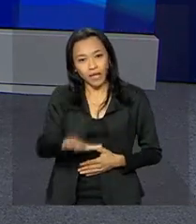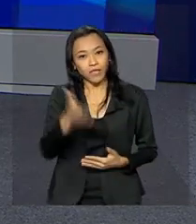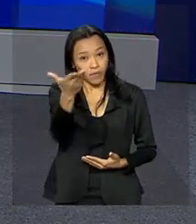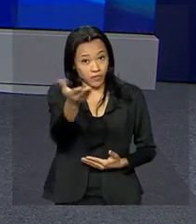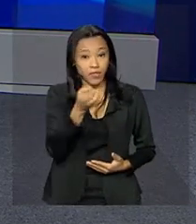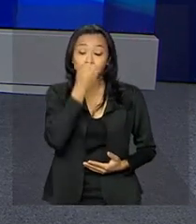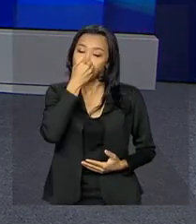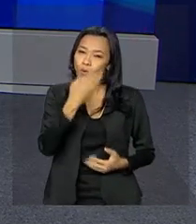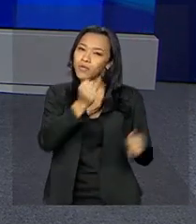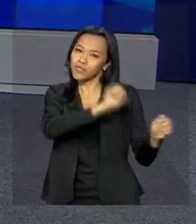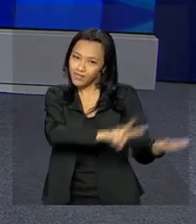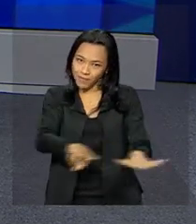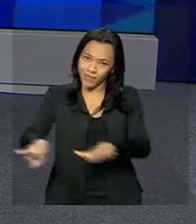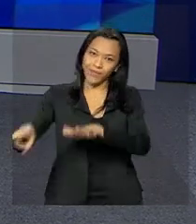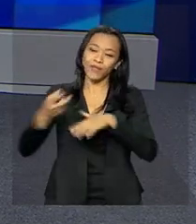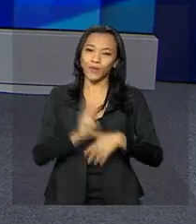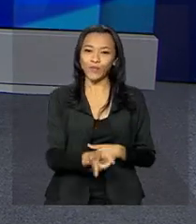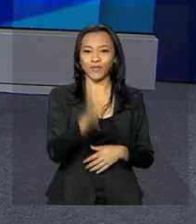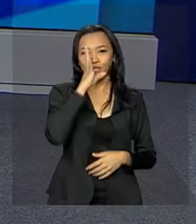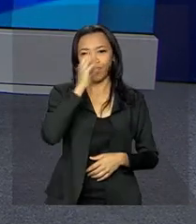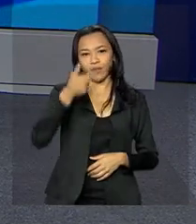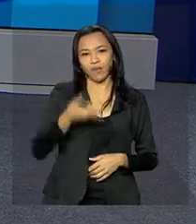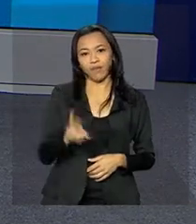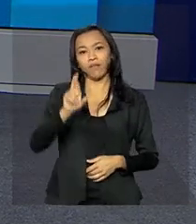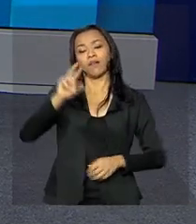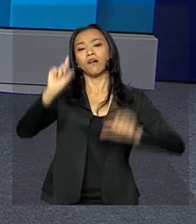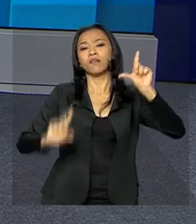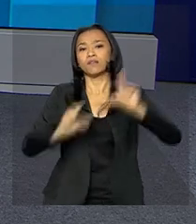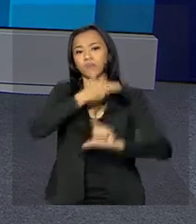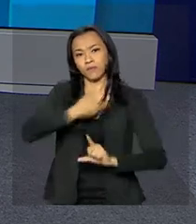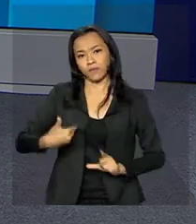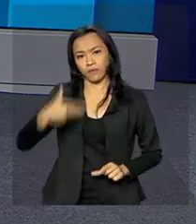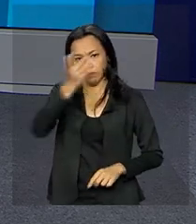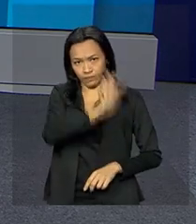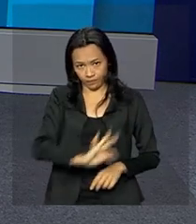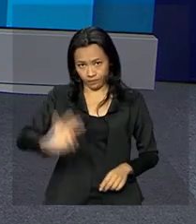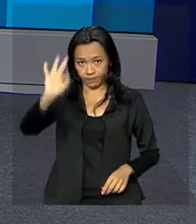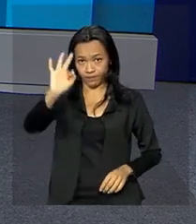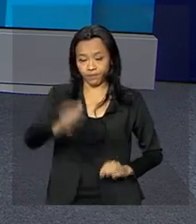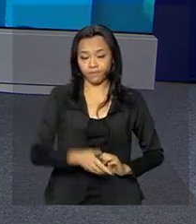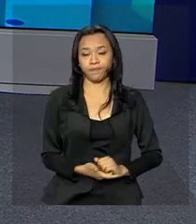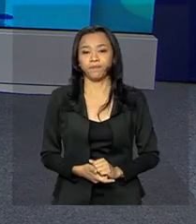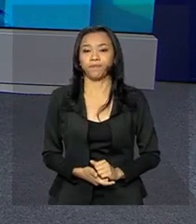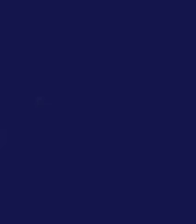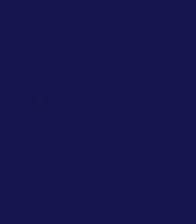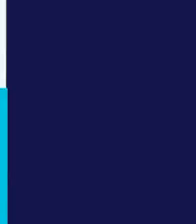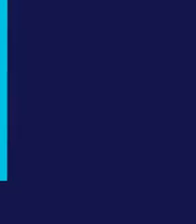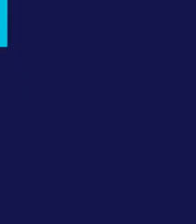para você, uma boa semana e continue com a gente aqui na NBR, a TV do Governo Federal.